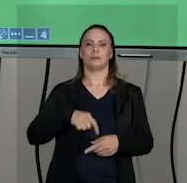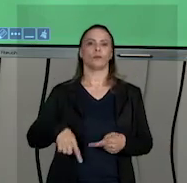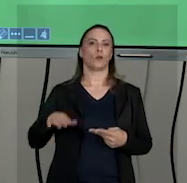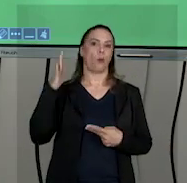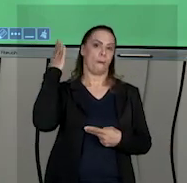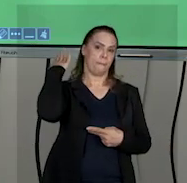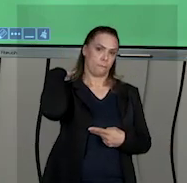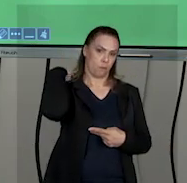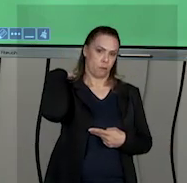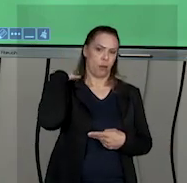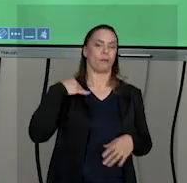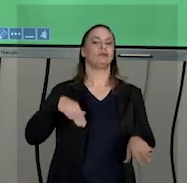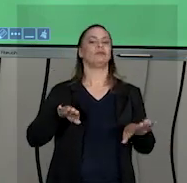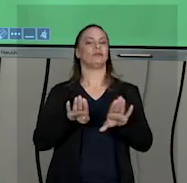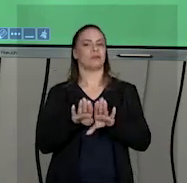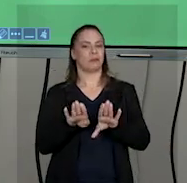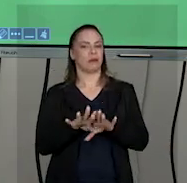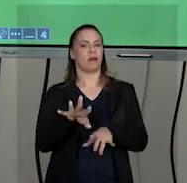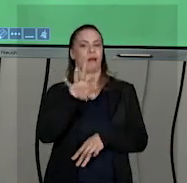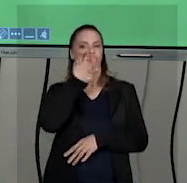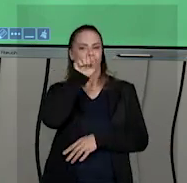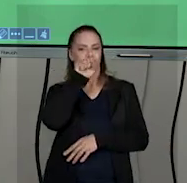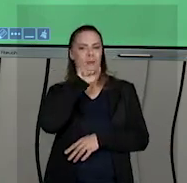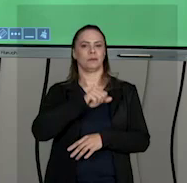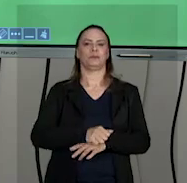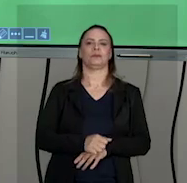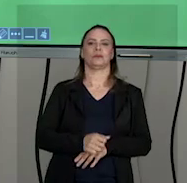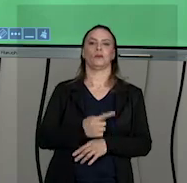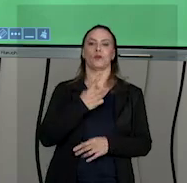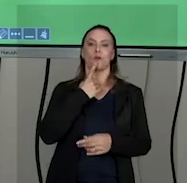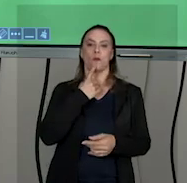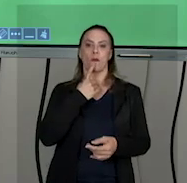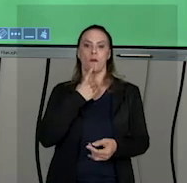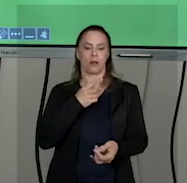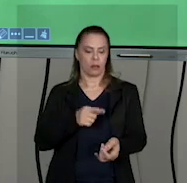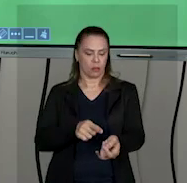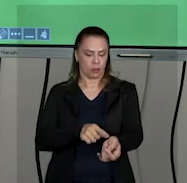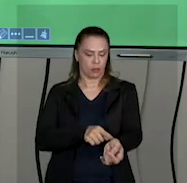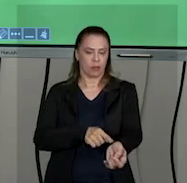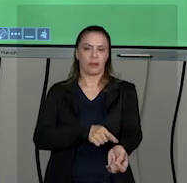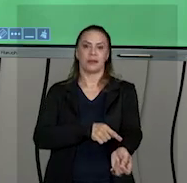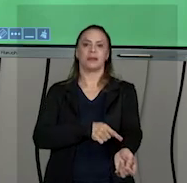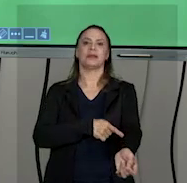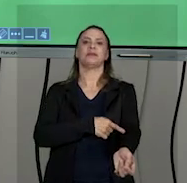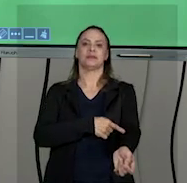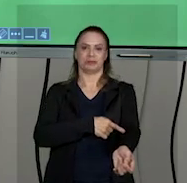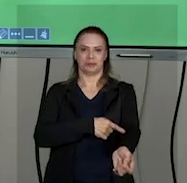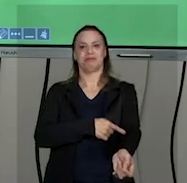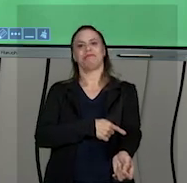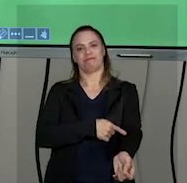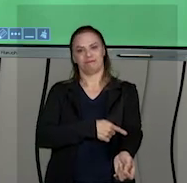respiratório. Os vasos sanguíneos são pertencentes ao sistema